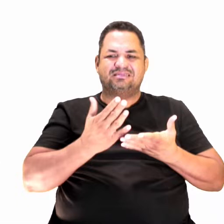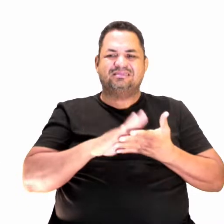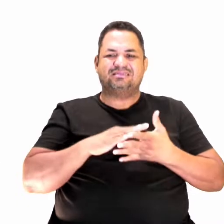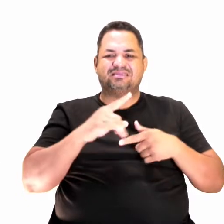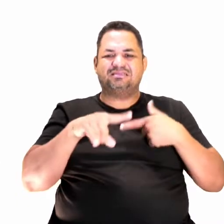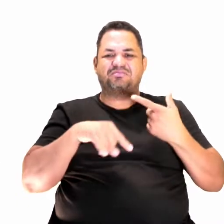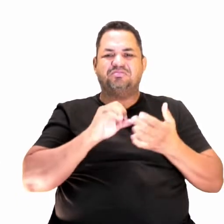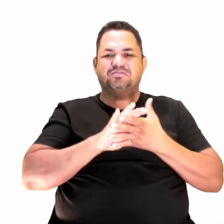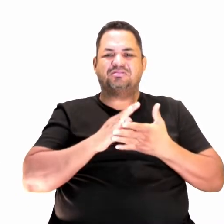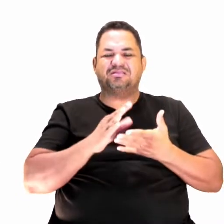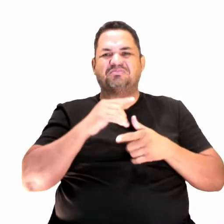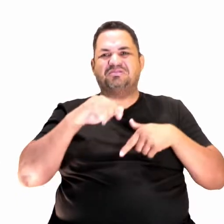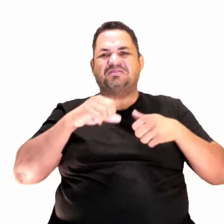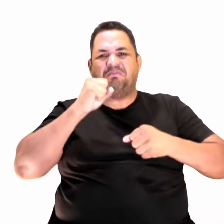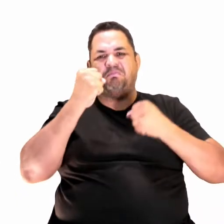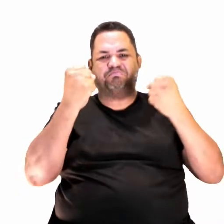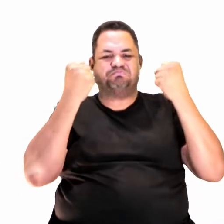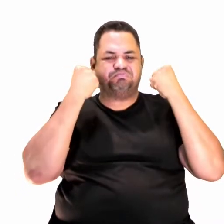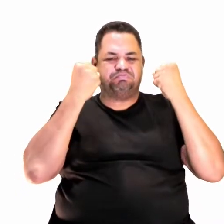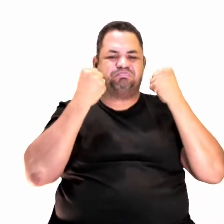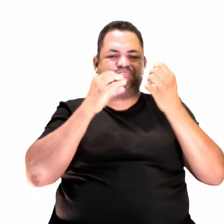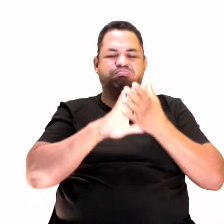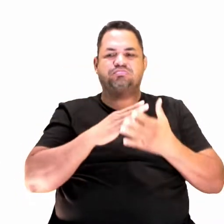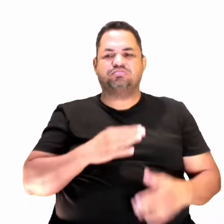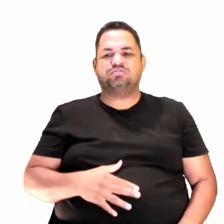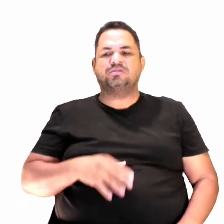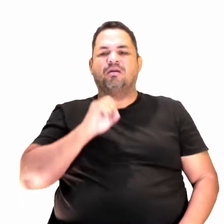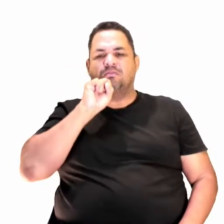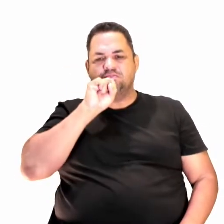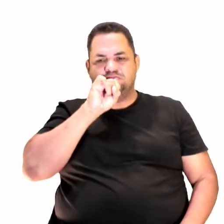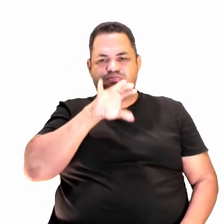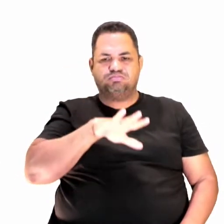com excesso de exercícios e purgação.